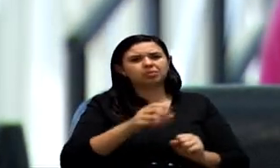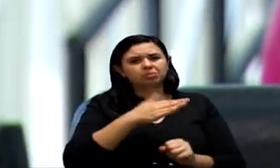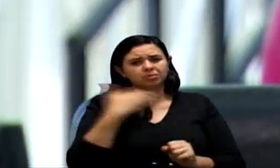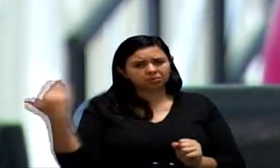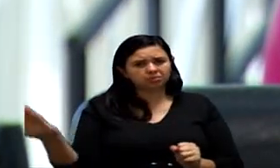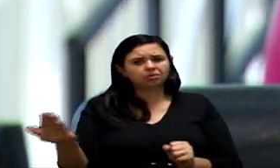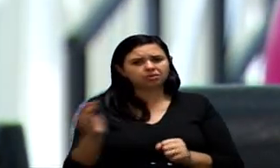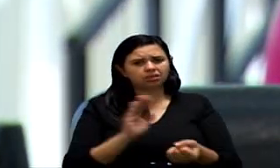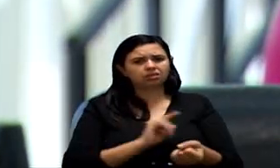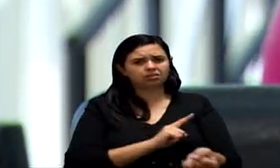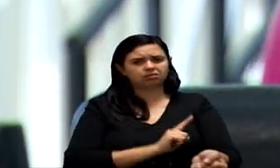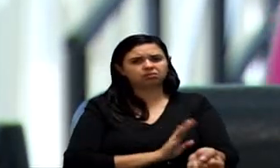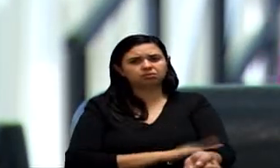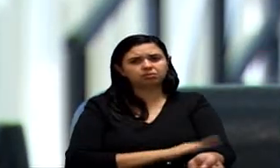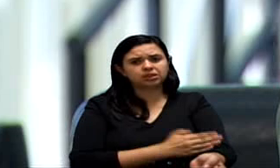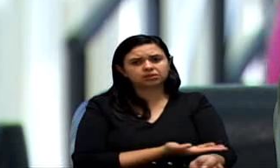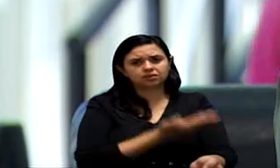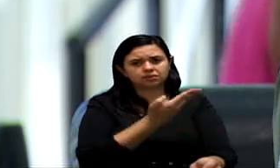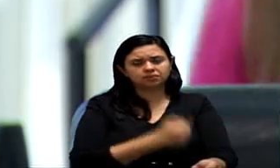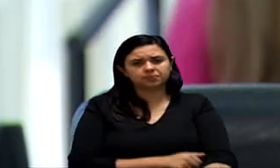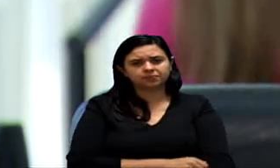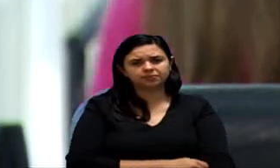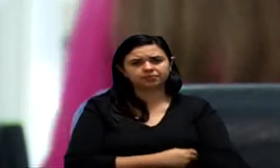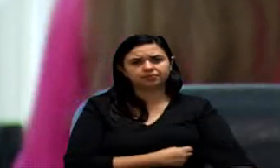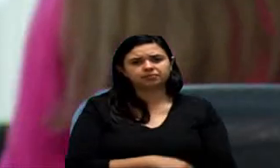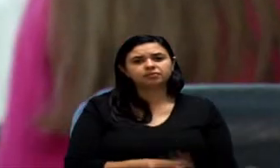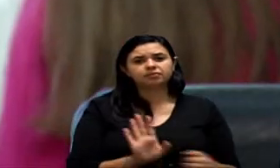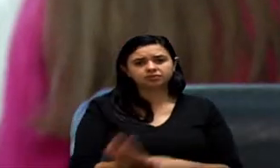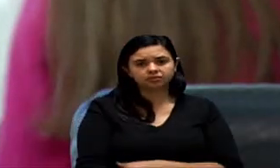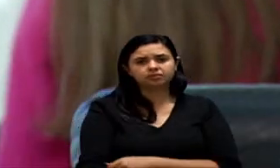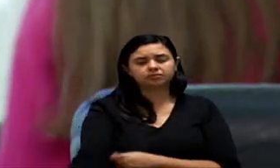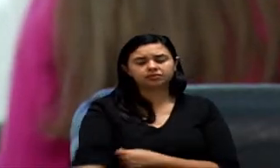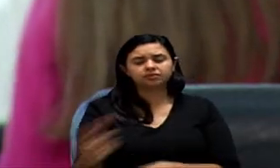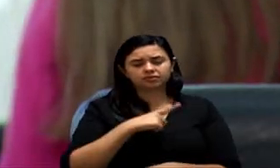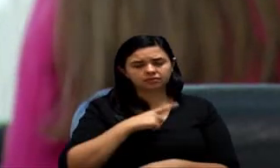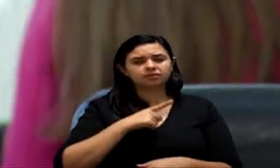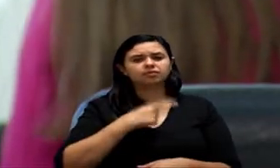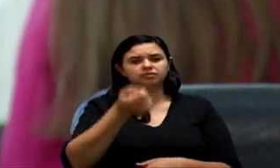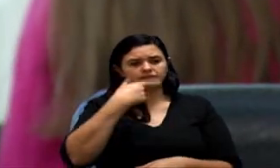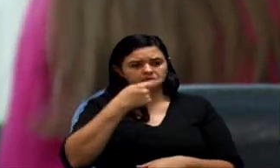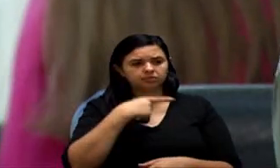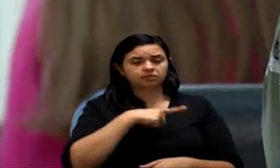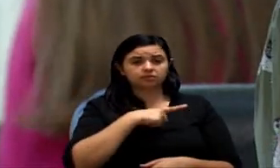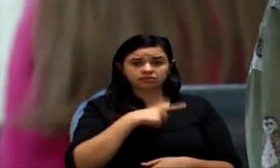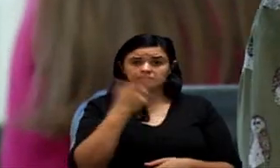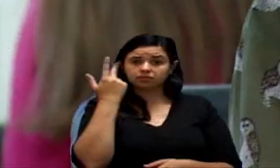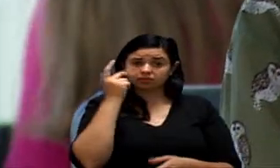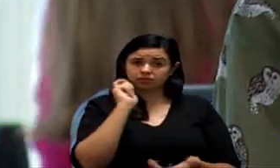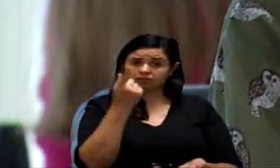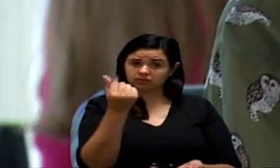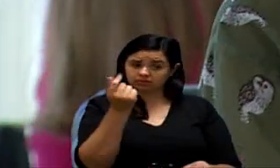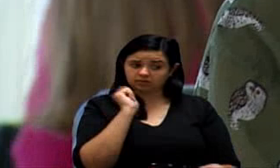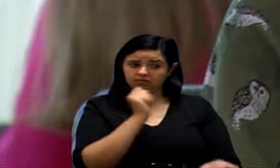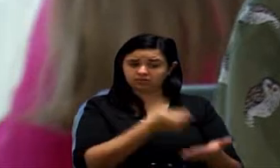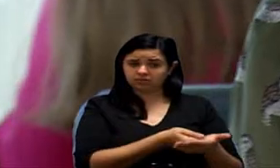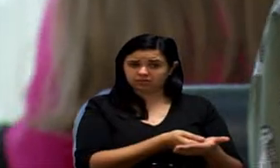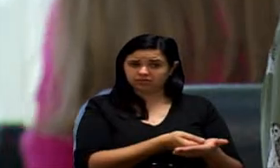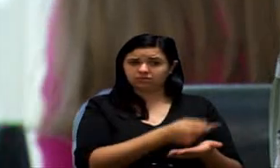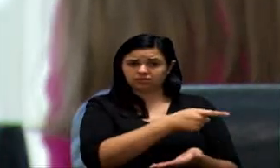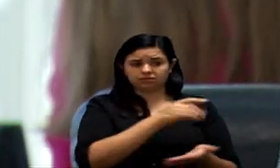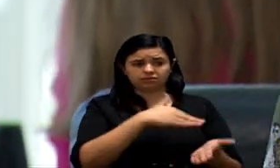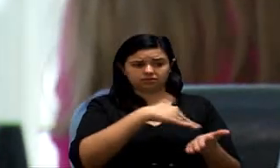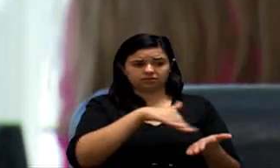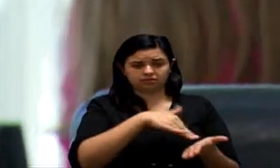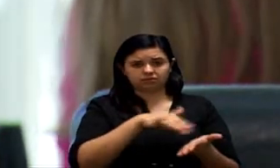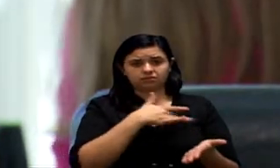cuidados, são mínimos. São medicamentos que já são fornecidos, tem dinheiro para isso. A Secretaria da Saúde é a segunda que